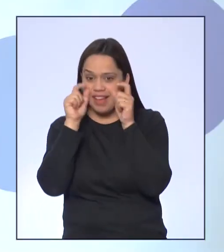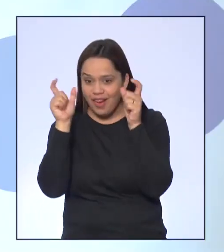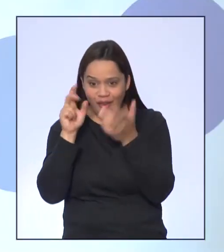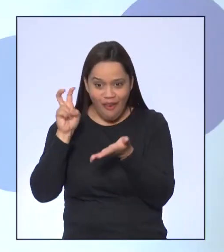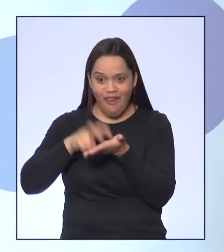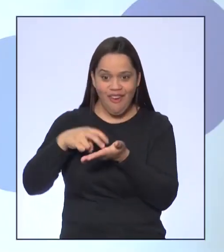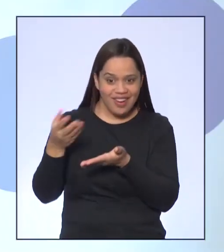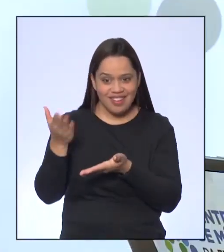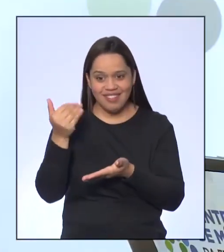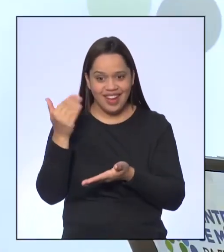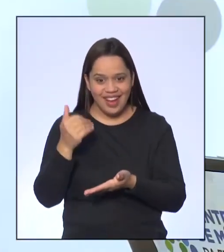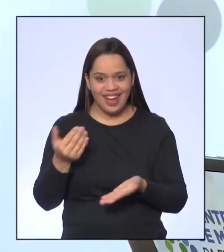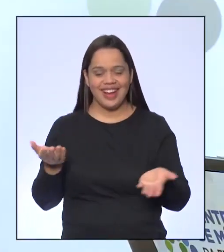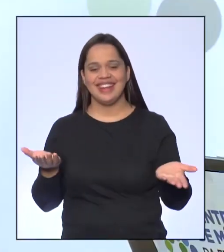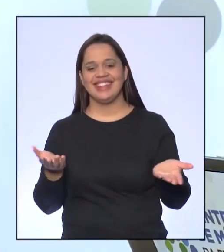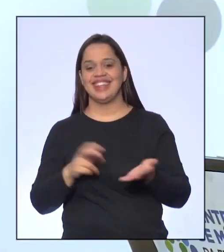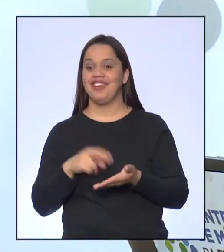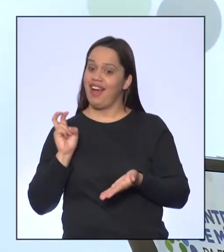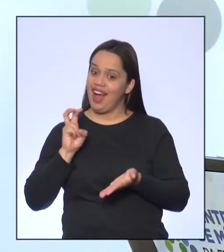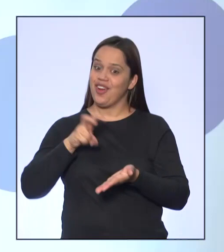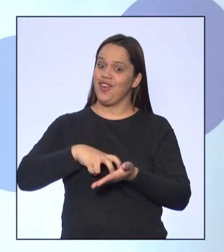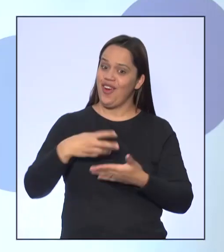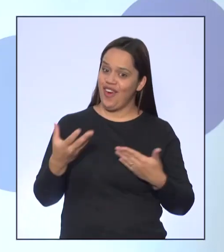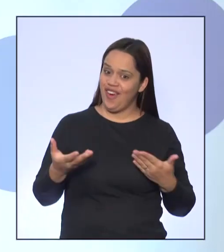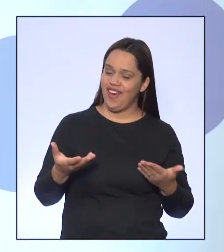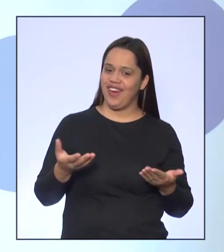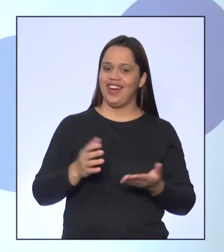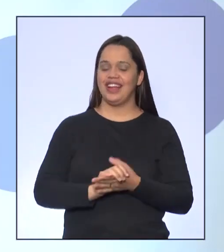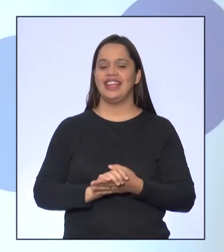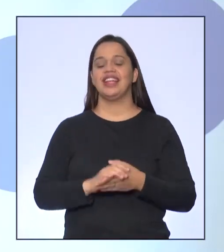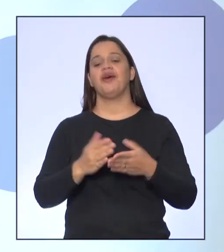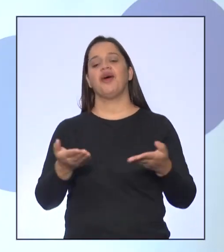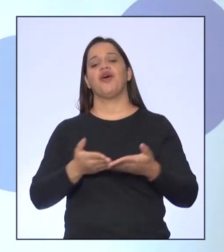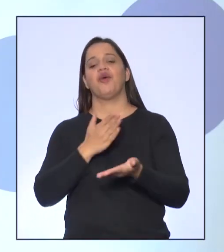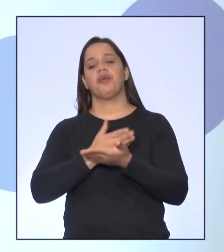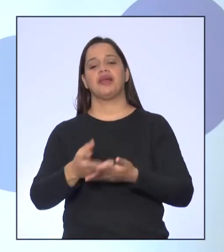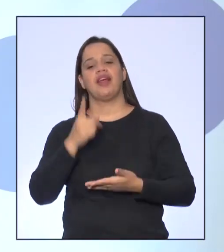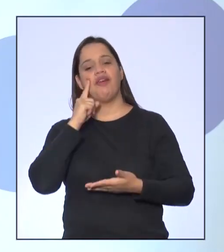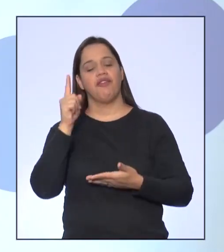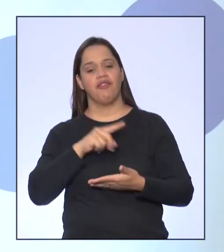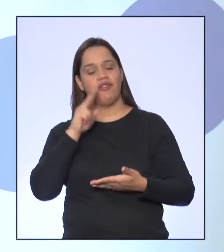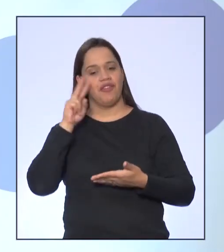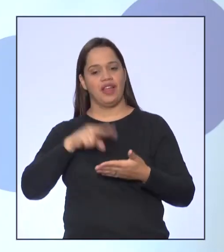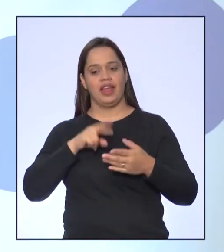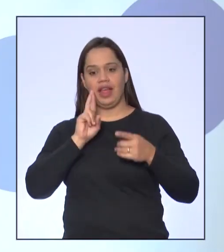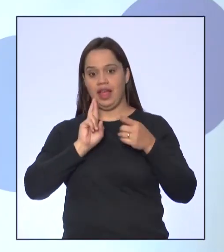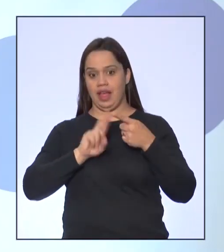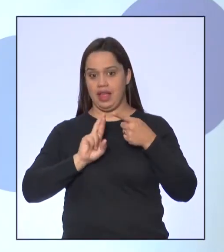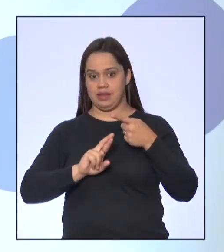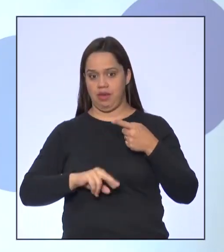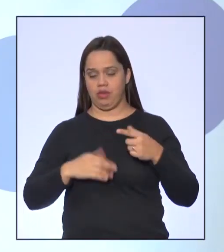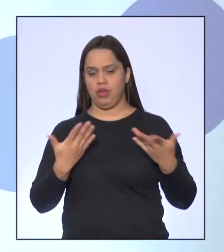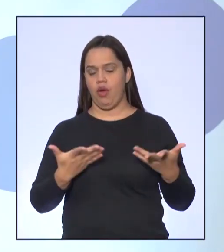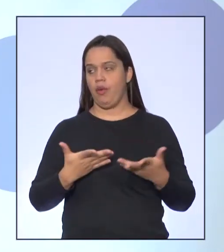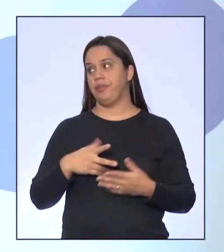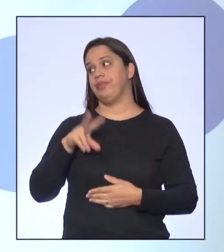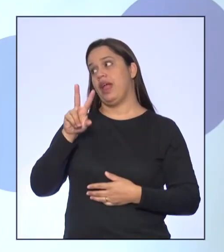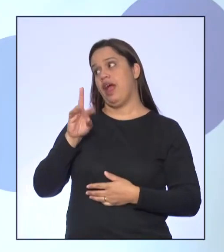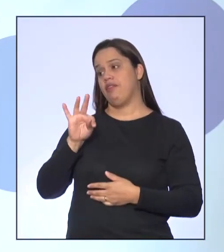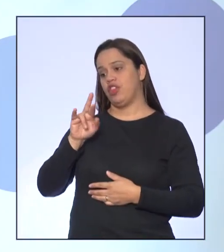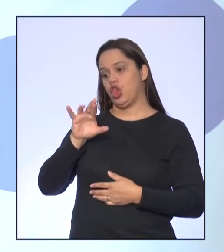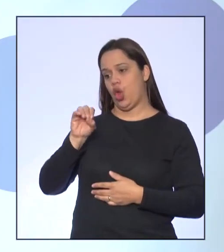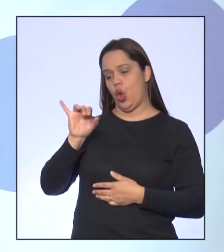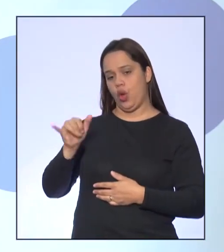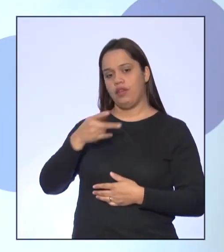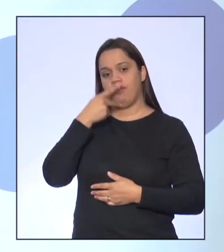leve. Gente, acordem. Por favor, vamos para as respostas. A Vitória diz que não lembra. Não tem